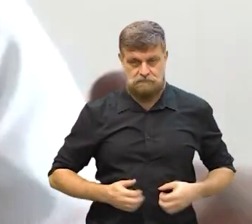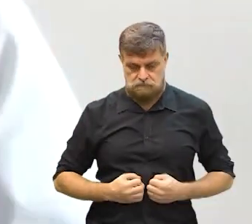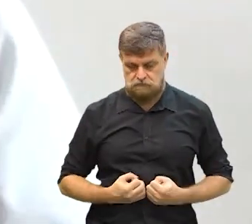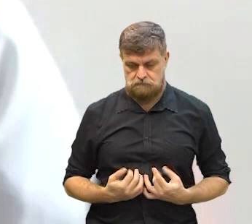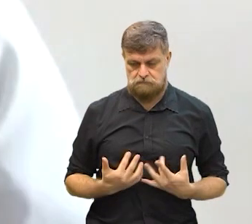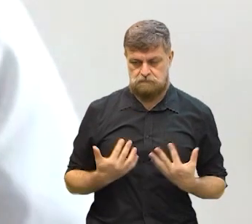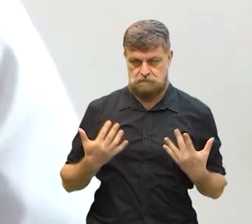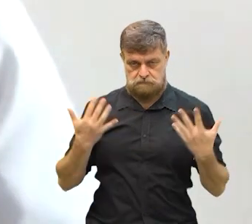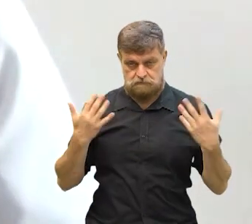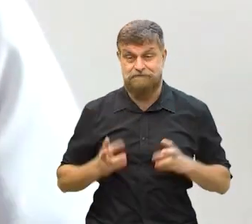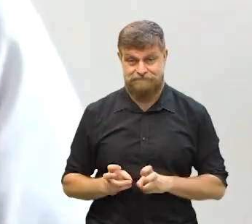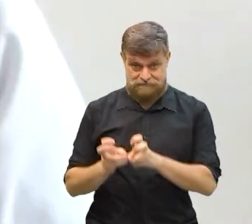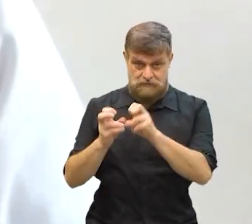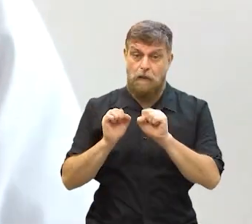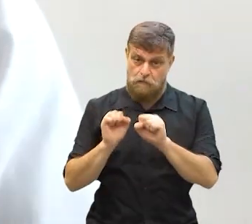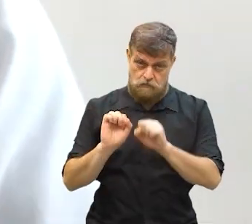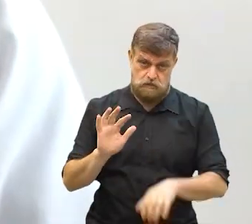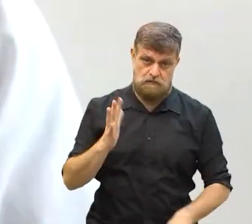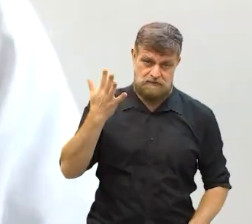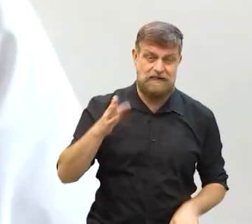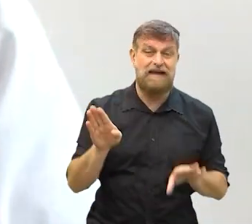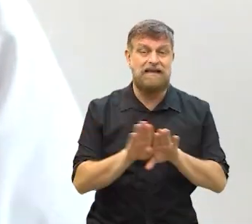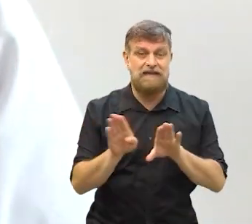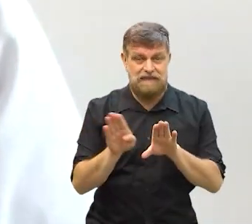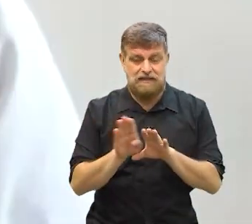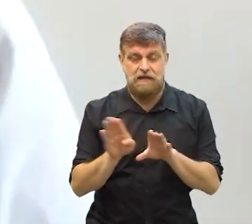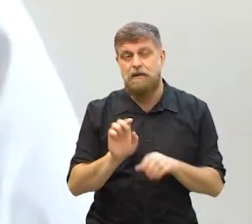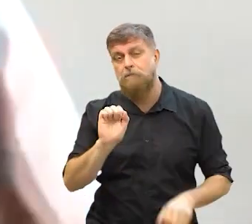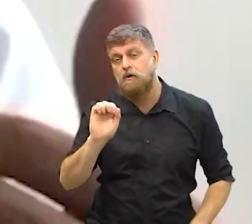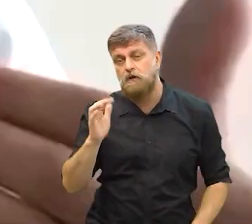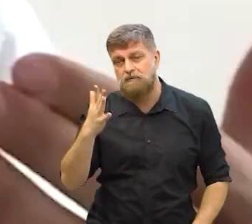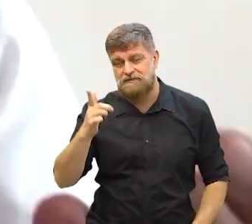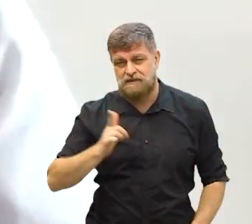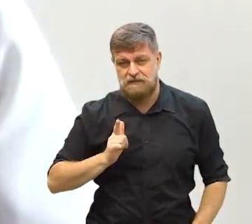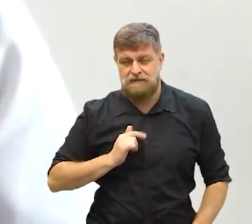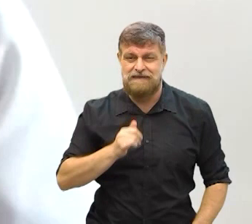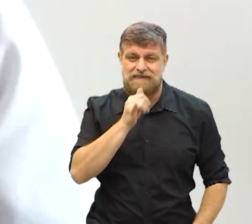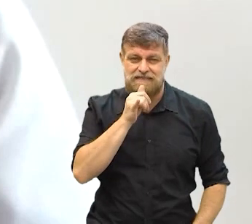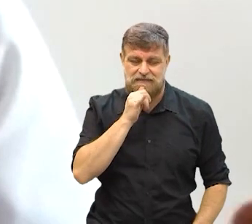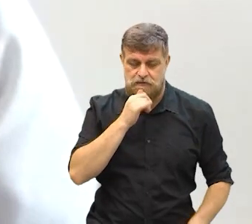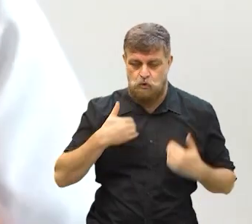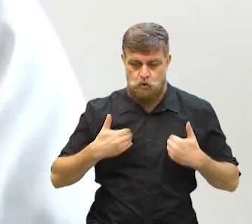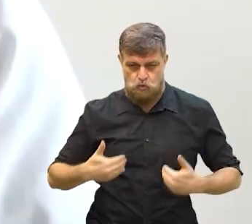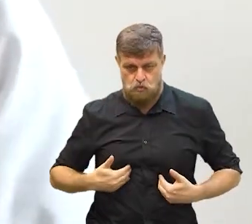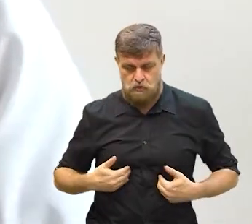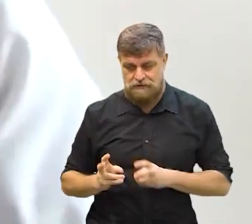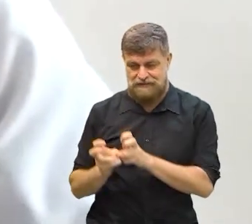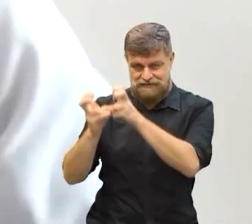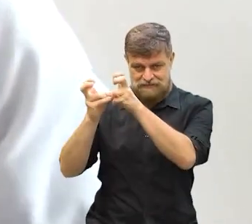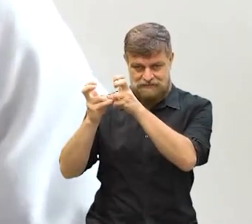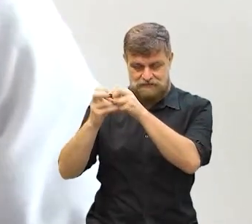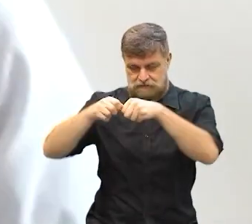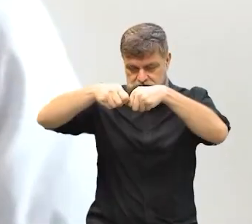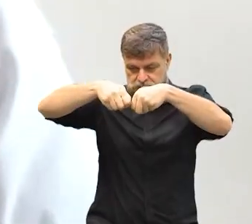por essas vias de disseminação. O contrário pode acontecer. Eu posso ter alguns tumores do corpo que